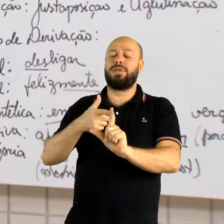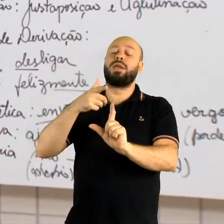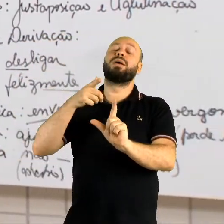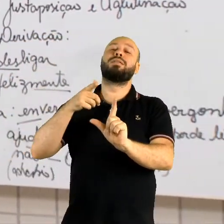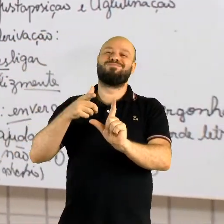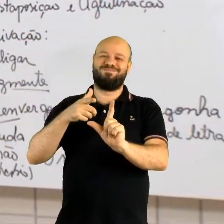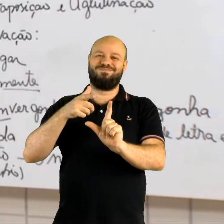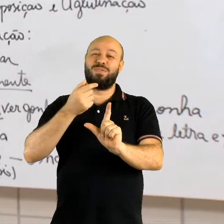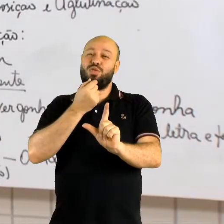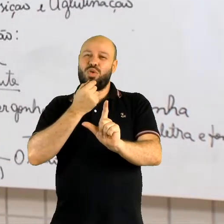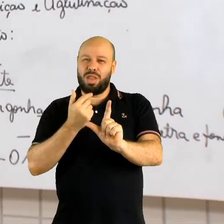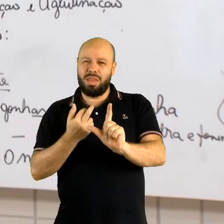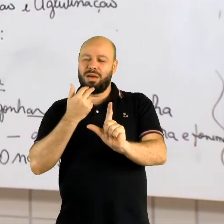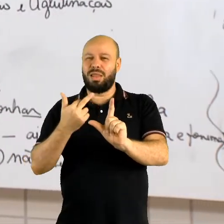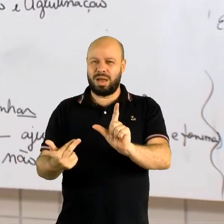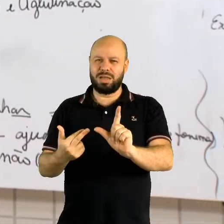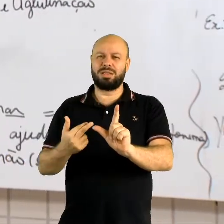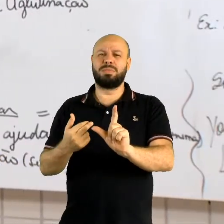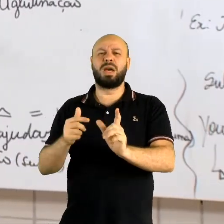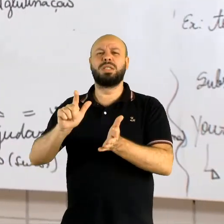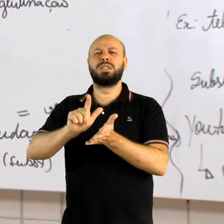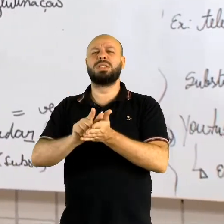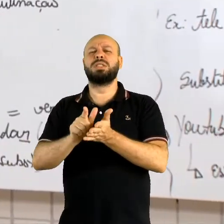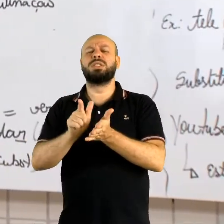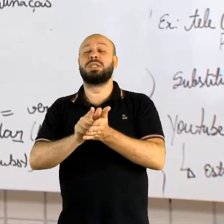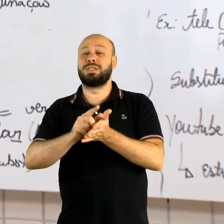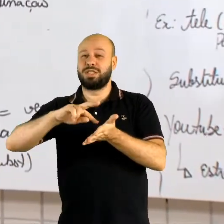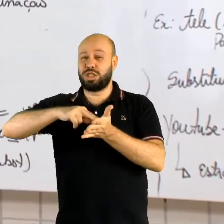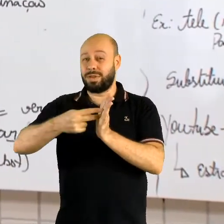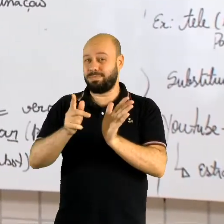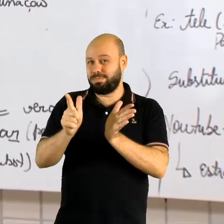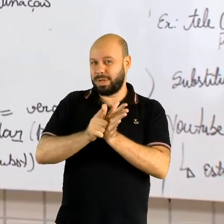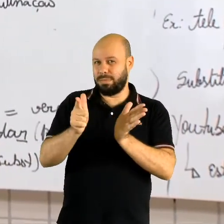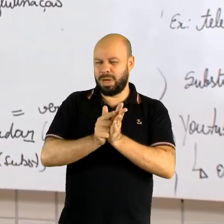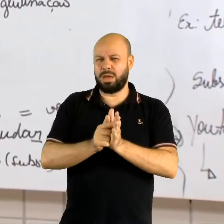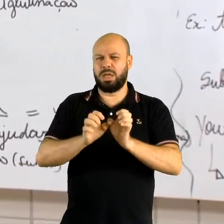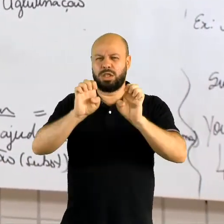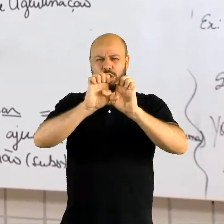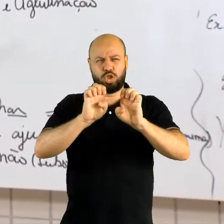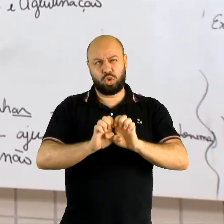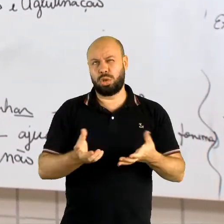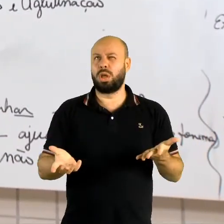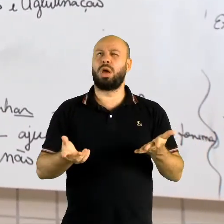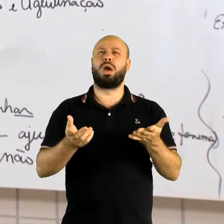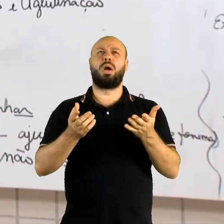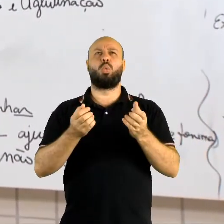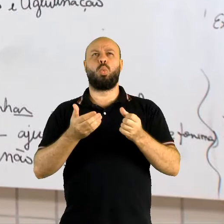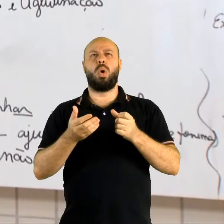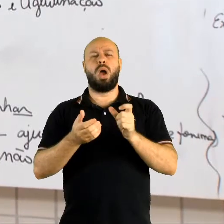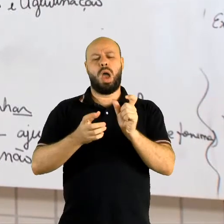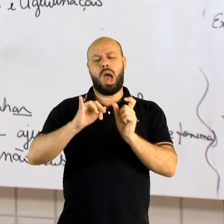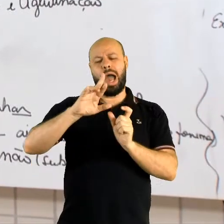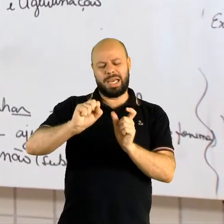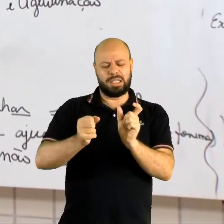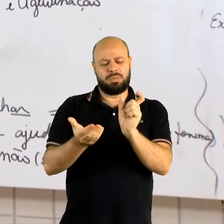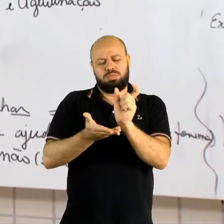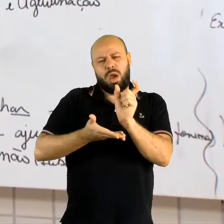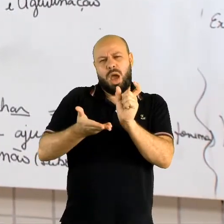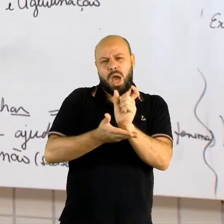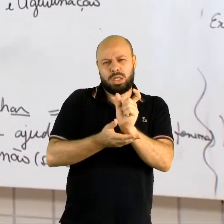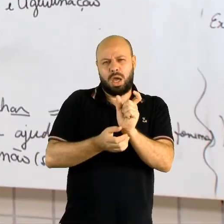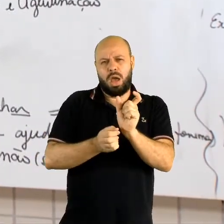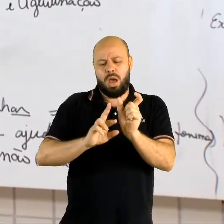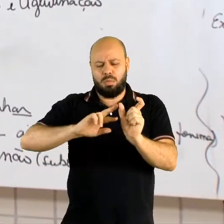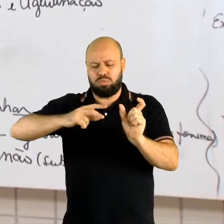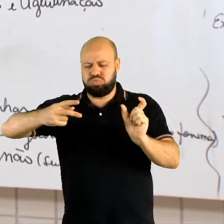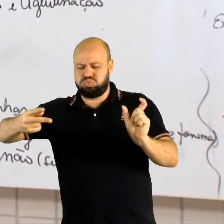cartão. Aprendemos estrutura e formação das palavras, o que é raiz, o que é radical, suas desinências.